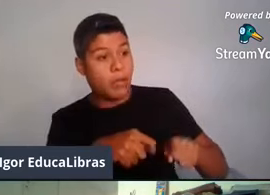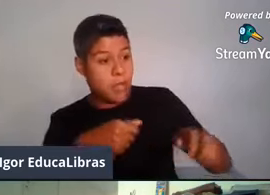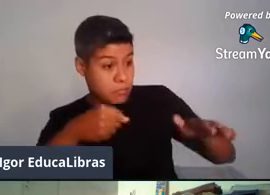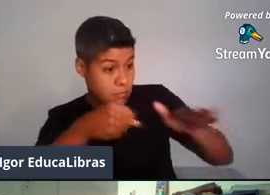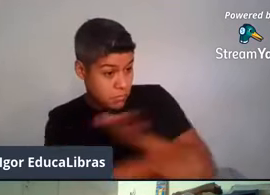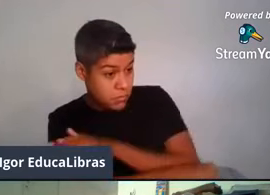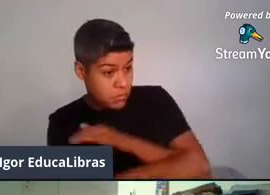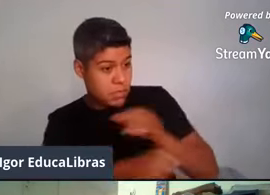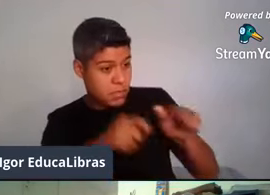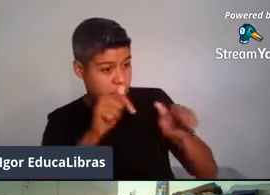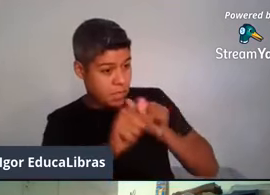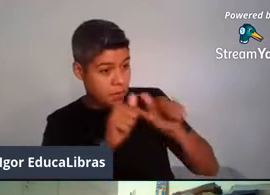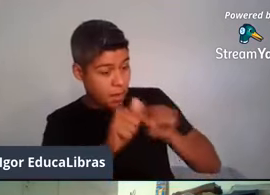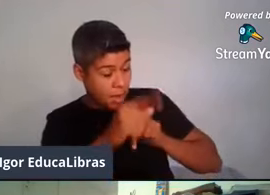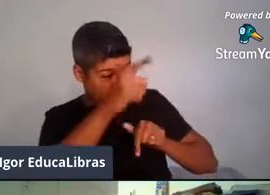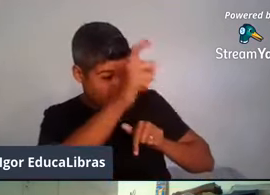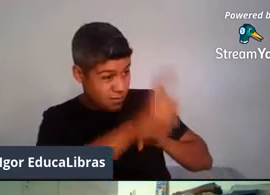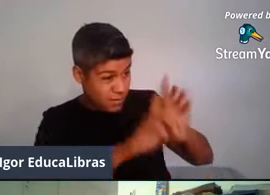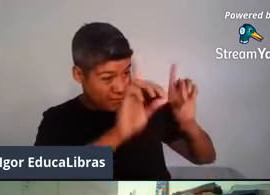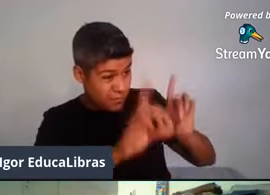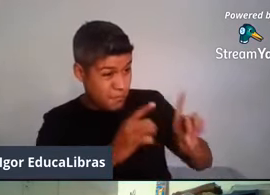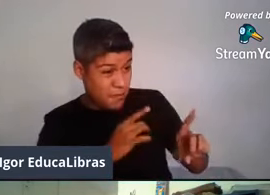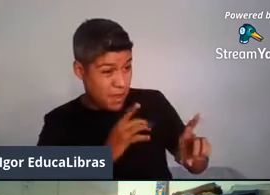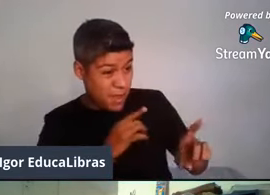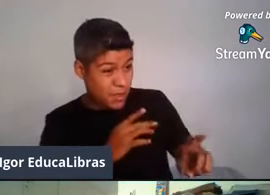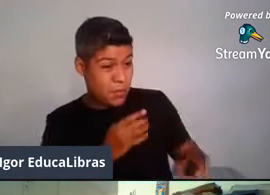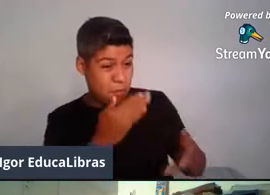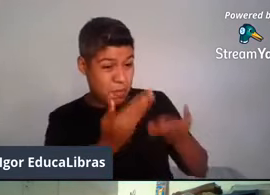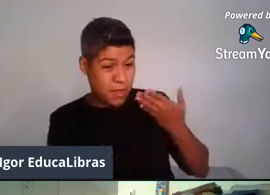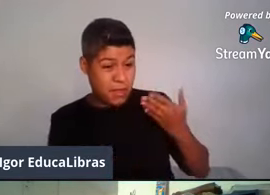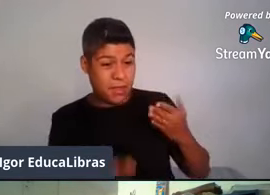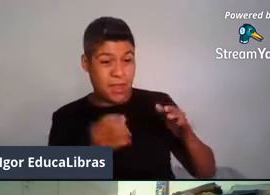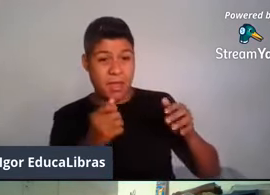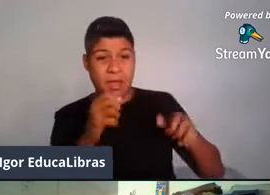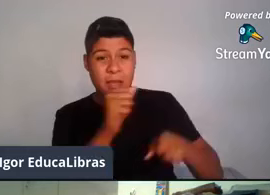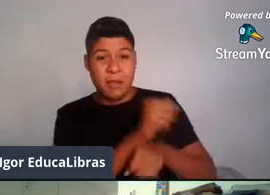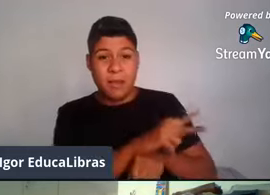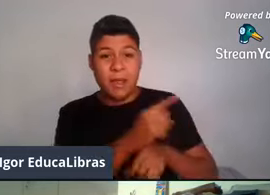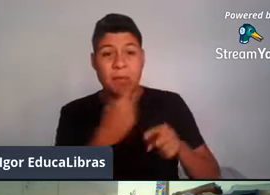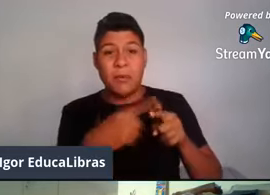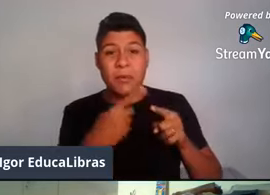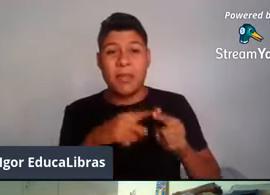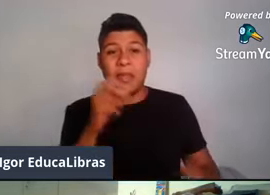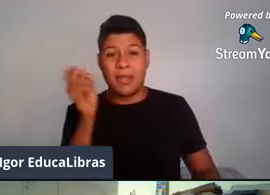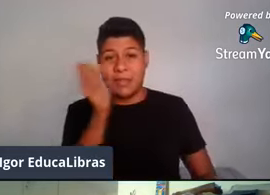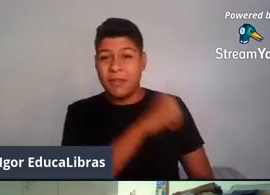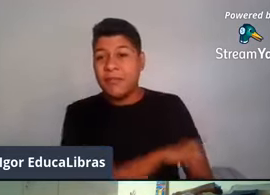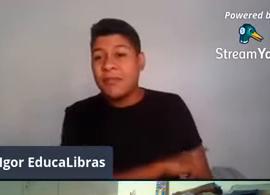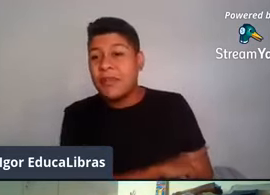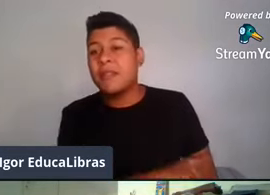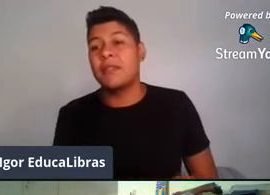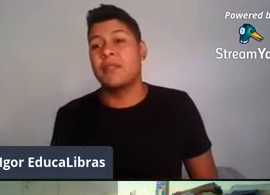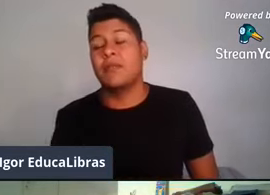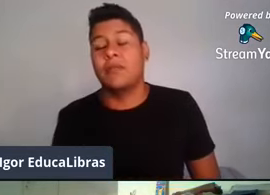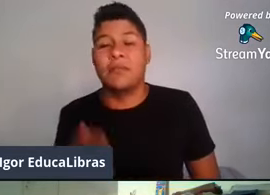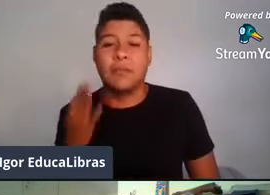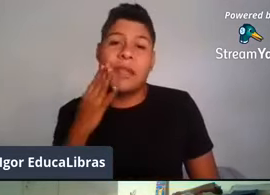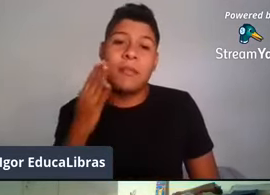é super dedicado, ele tem medo de perder o emprego, porque é quase difícil de arrumar, ele é um super funcionário, então